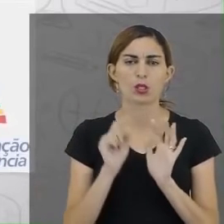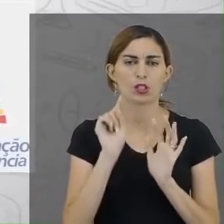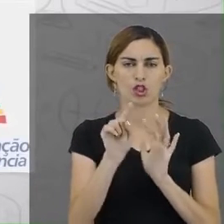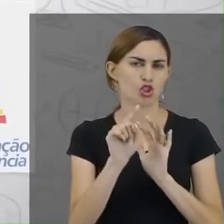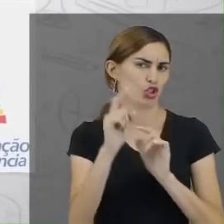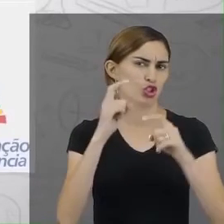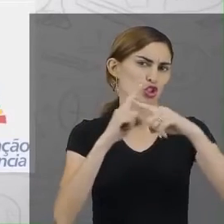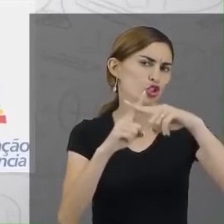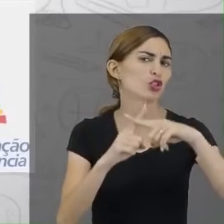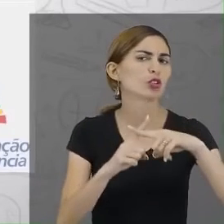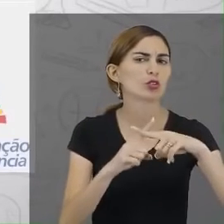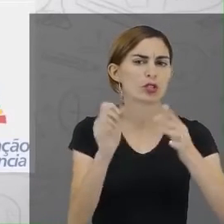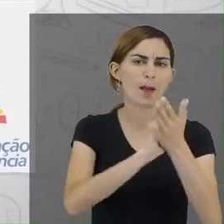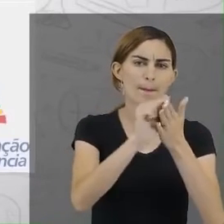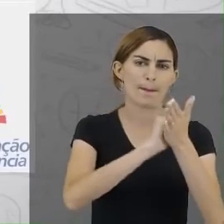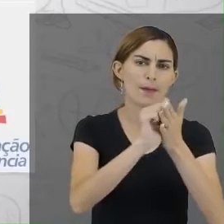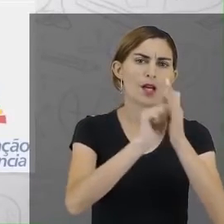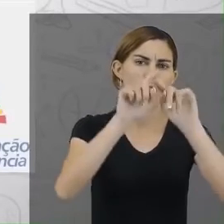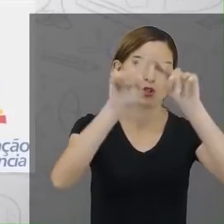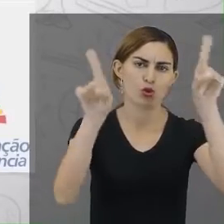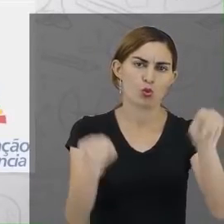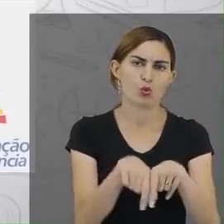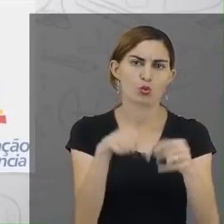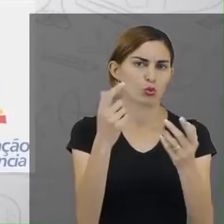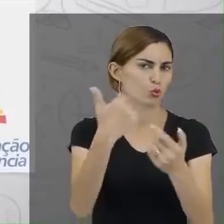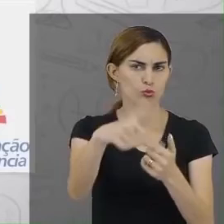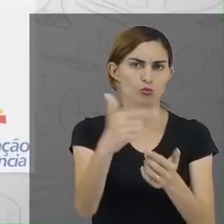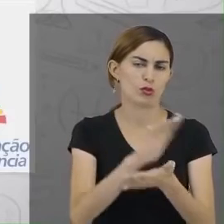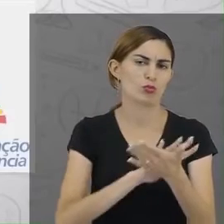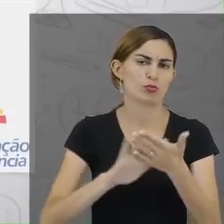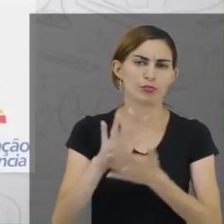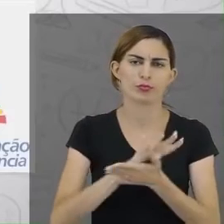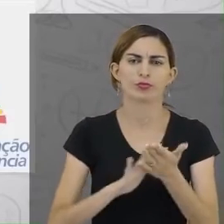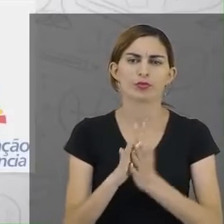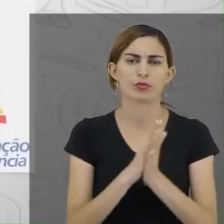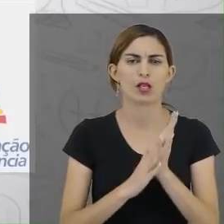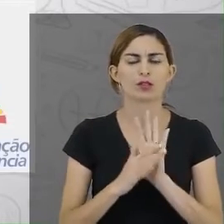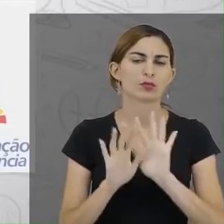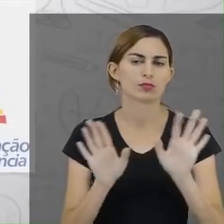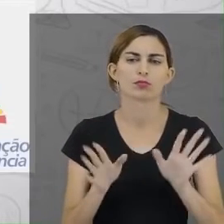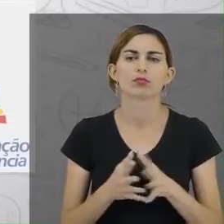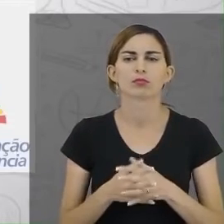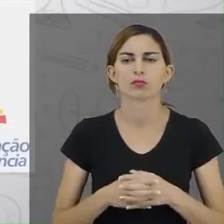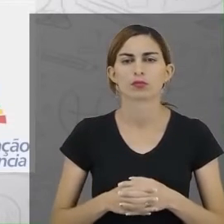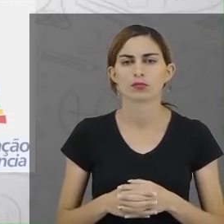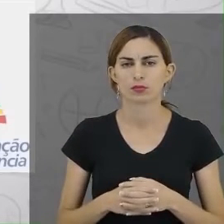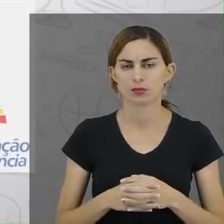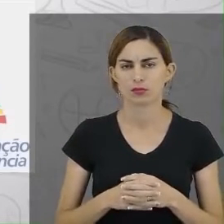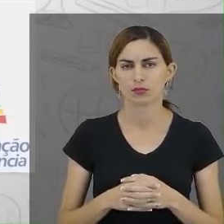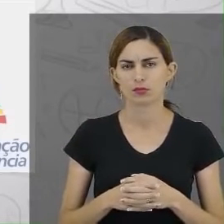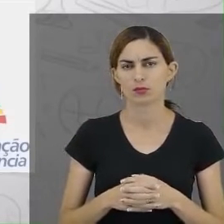vamos clicar no X, apagando o nosso contorno. Não vamos utilizar um contorno neste caso.